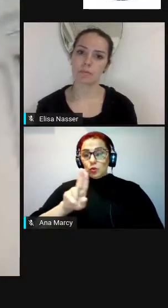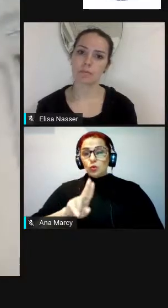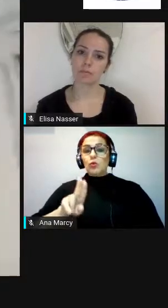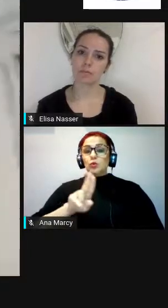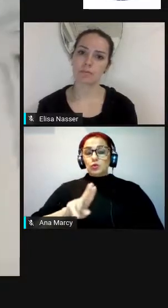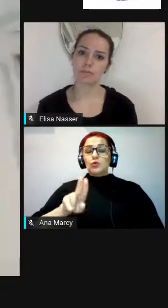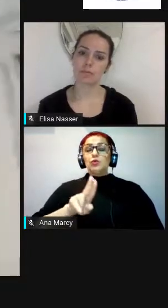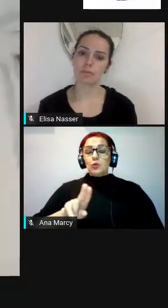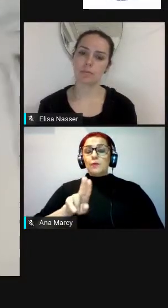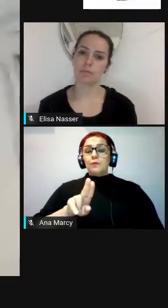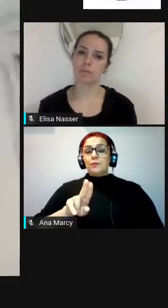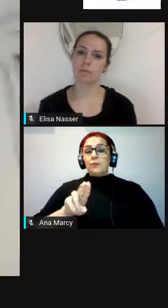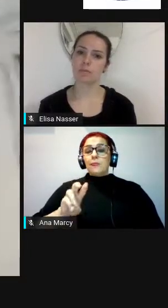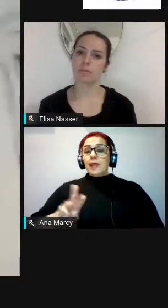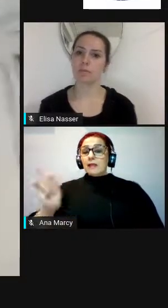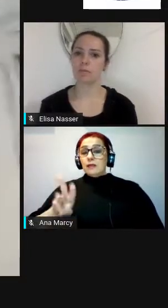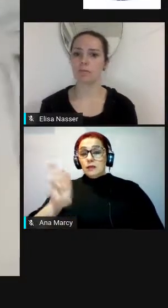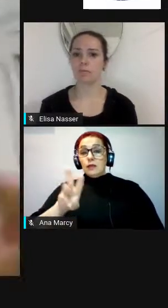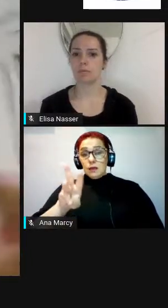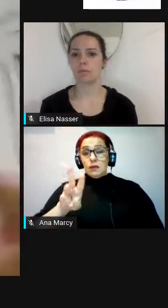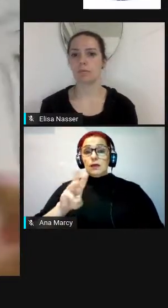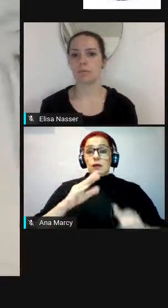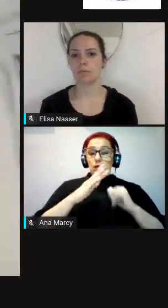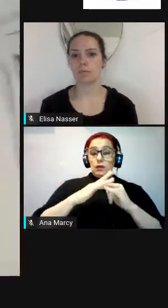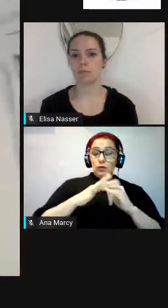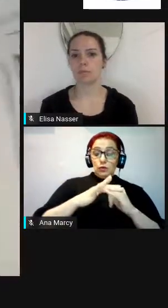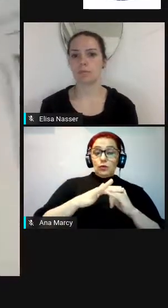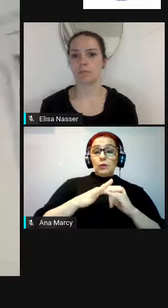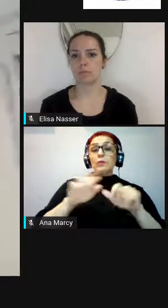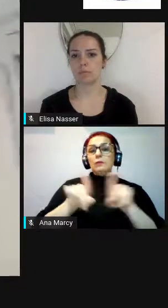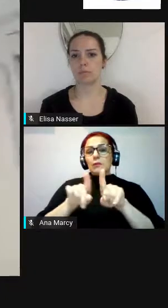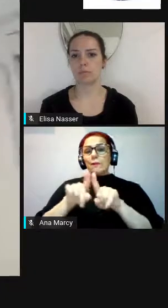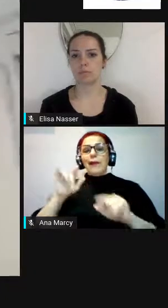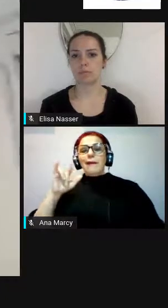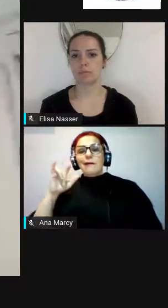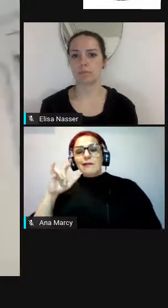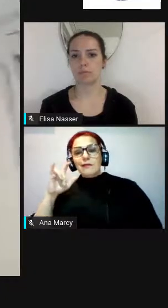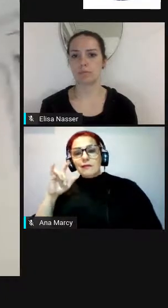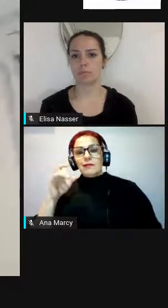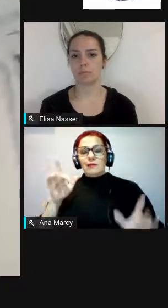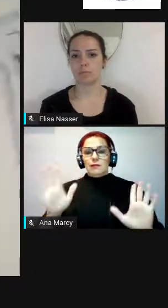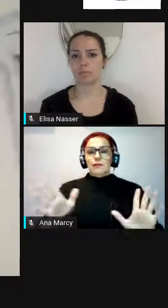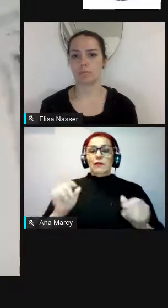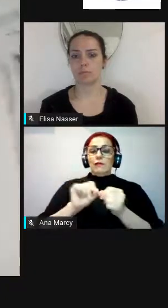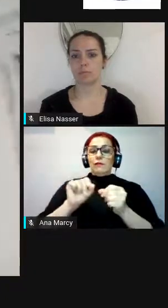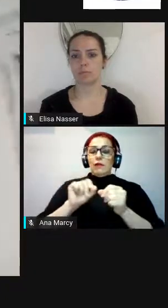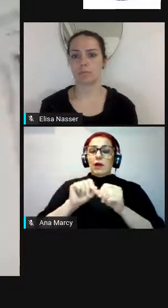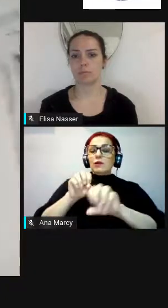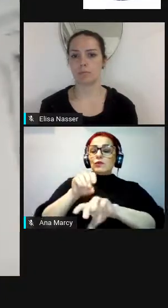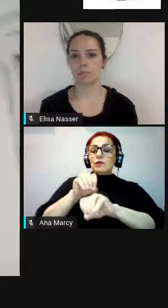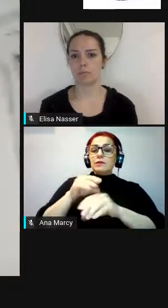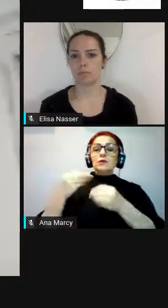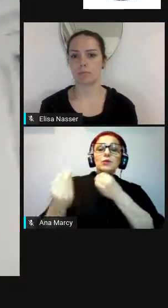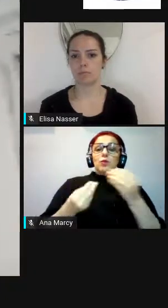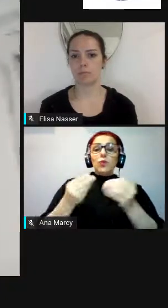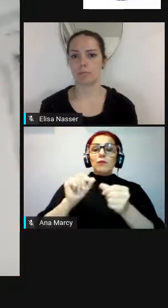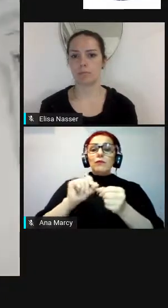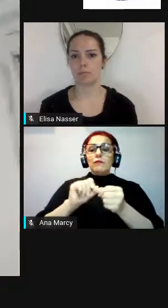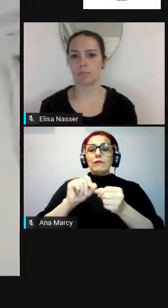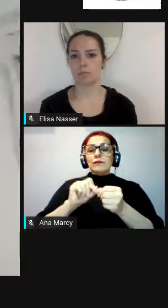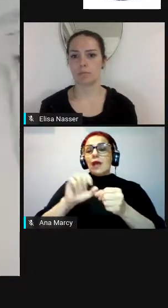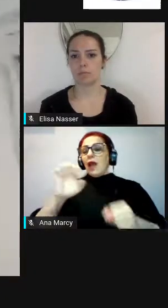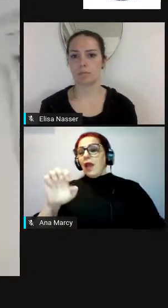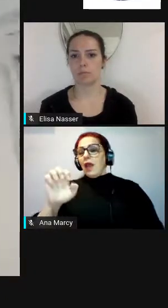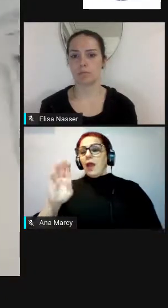alguns vídeos mas eu não Produza tanto lá mas eu produzo esses conteúdos gratuitos eu estou empresa é book eu ensino de fato gratuitamente as